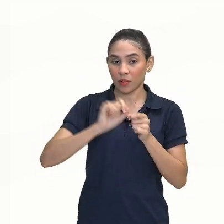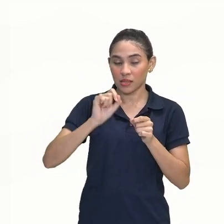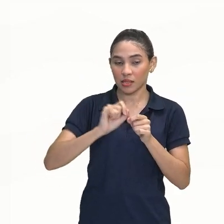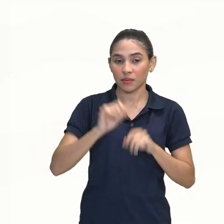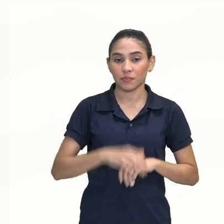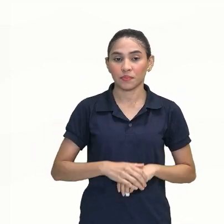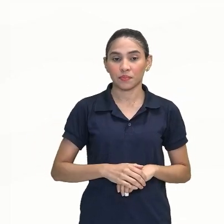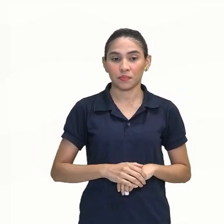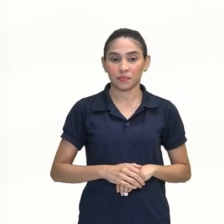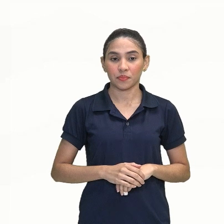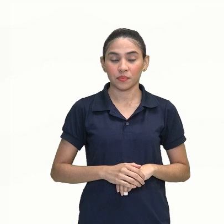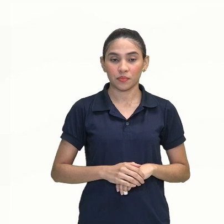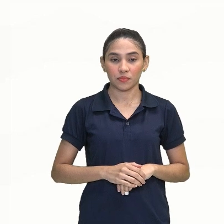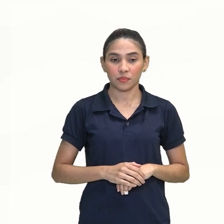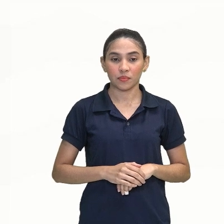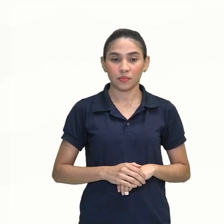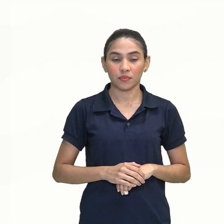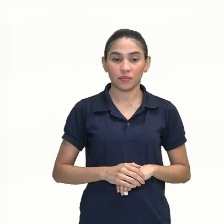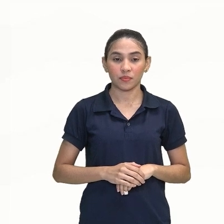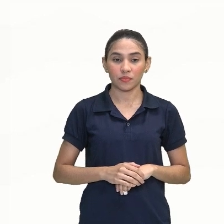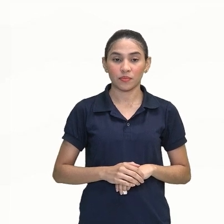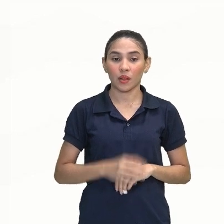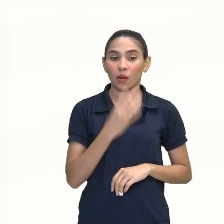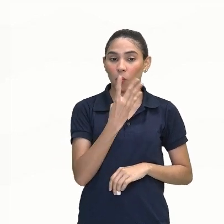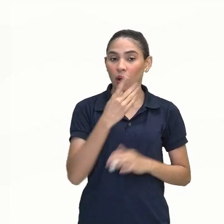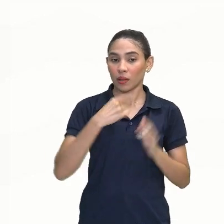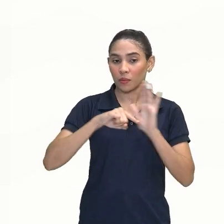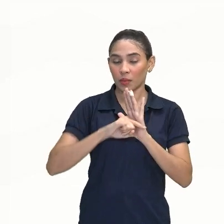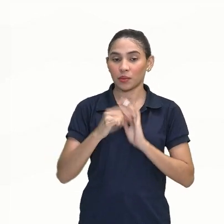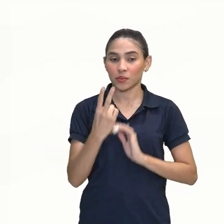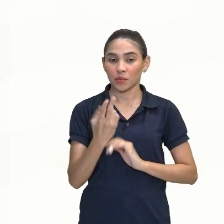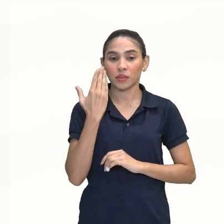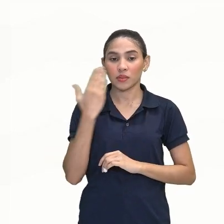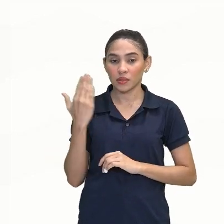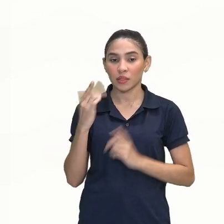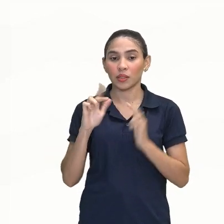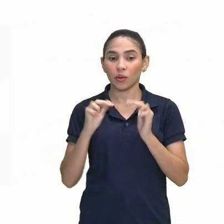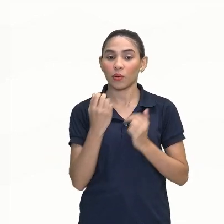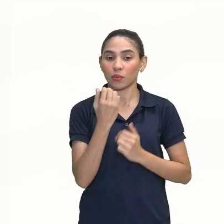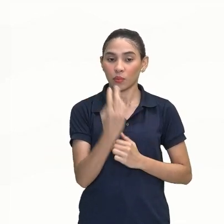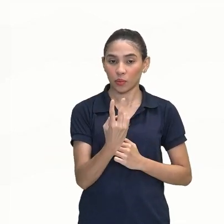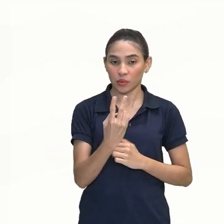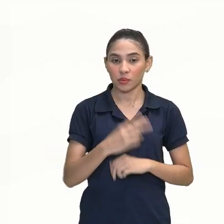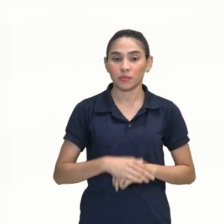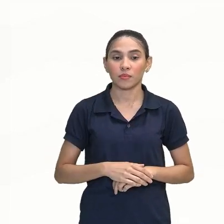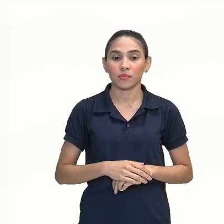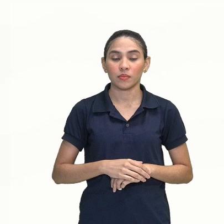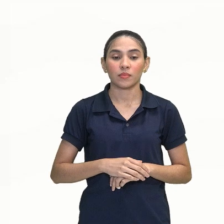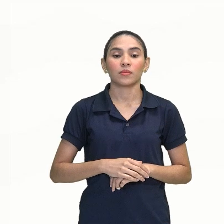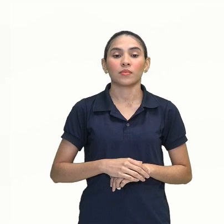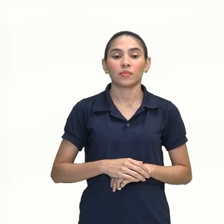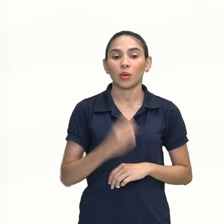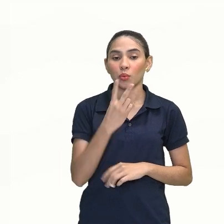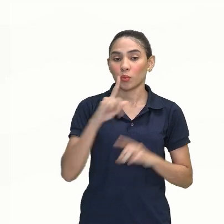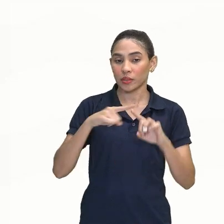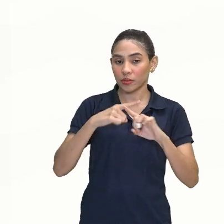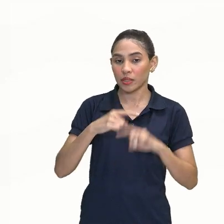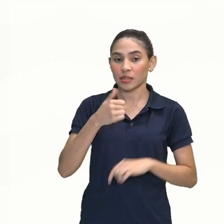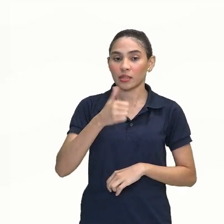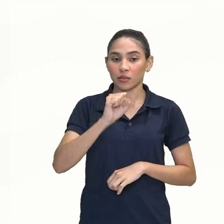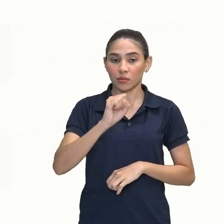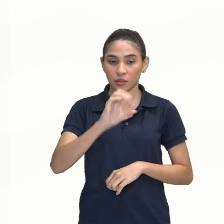Então, fazendo 4 menos 2 é 2. 2 vezes